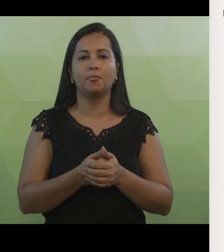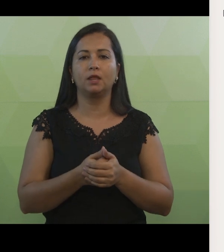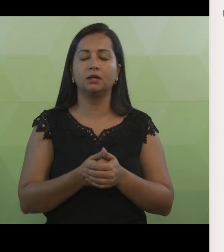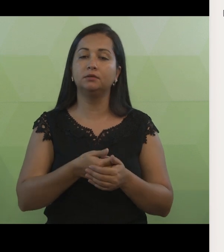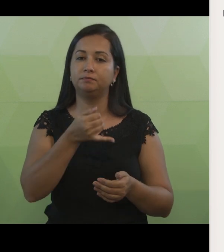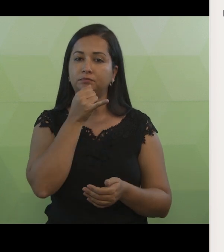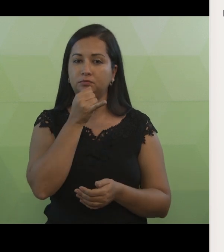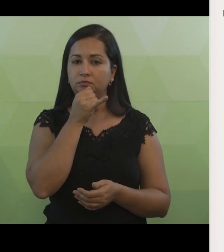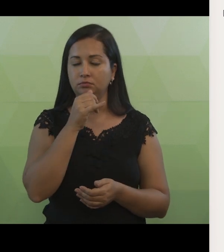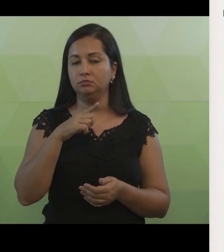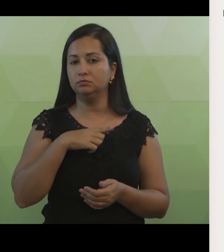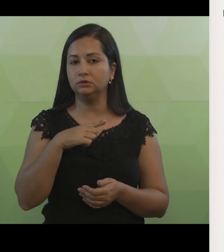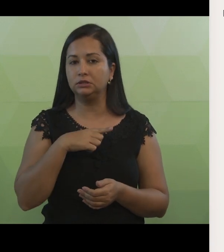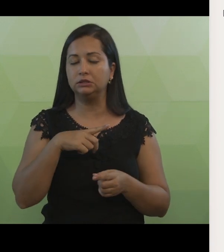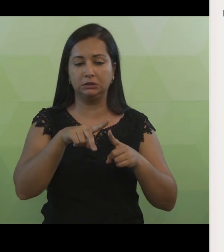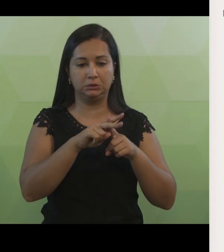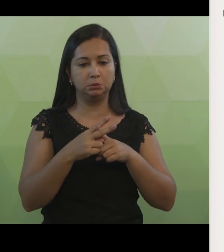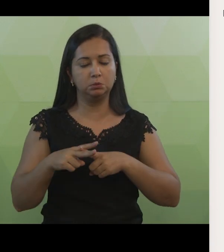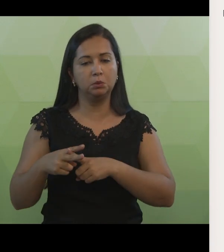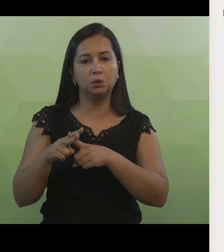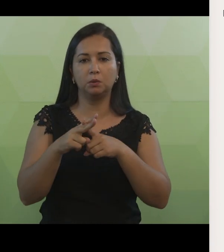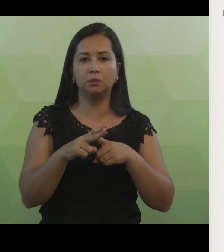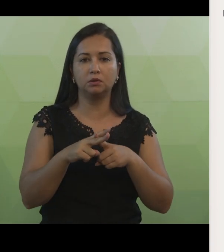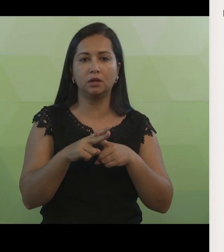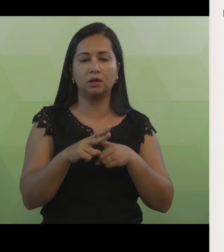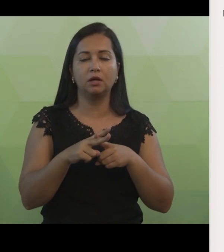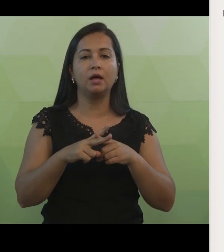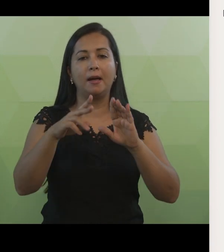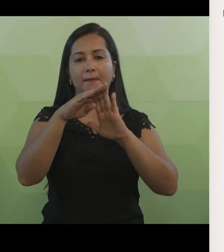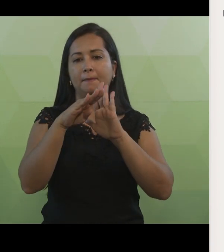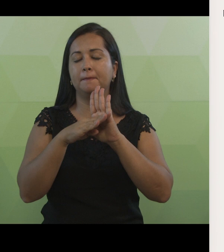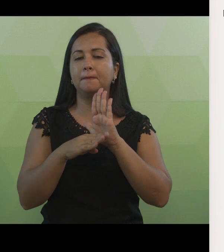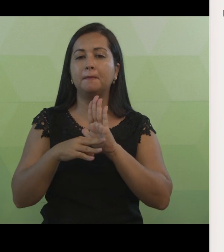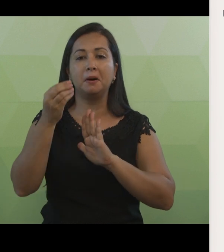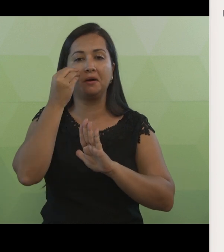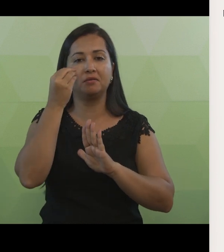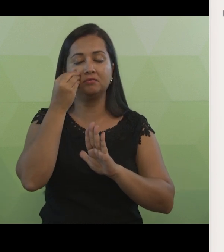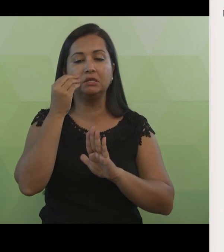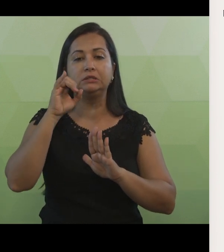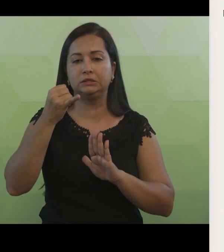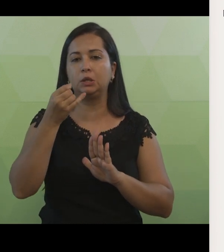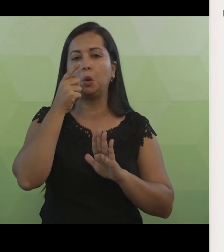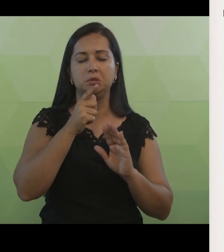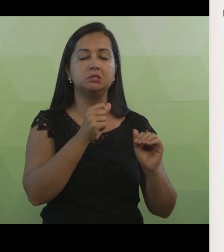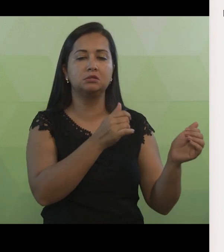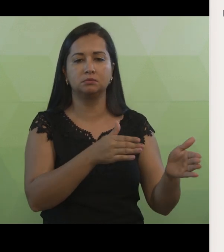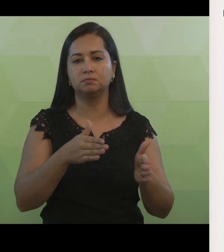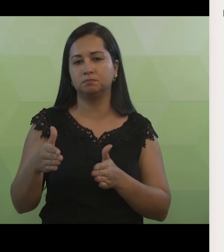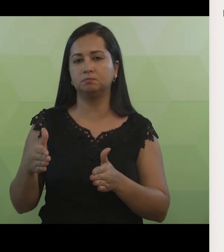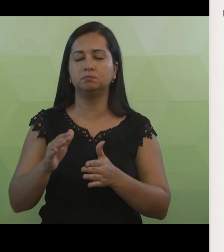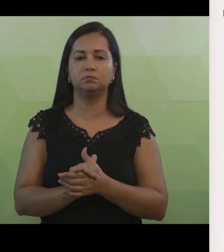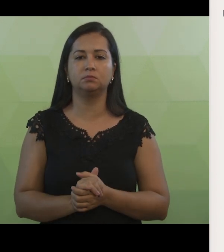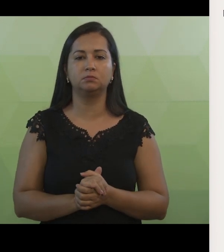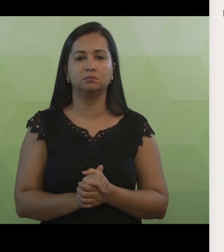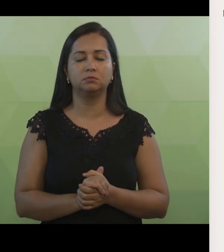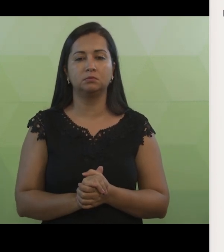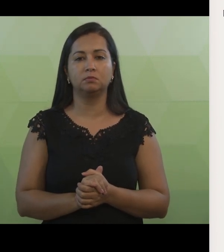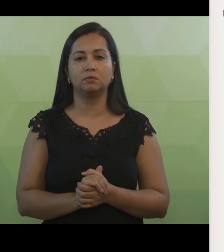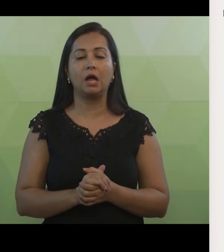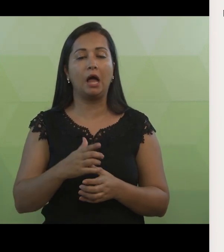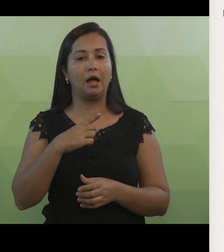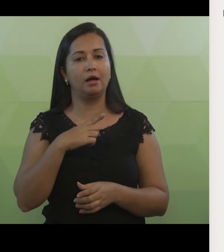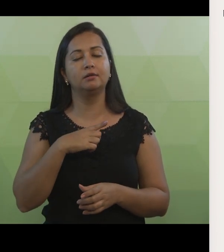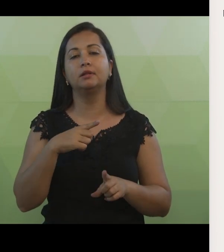de paradigmas de programação e padrões de projeto para garantir essa independência entre os módulos. A reengenharia seria